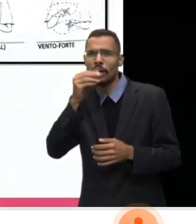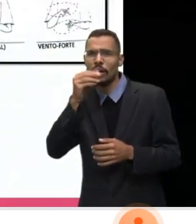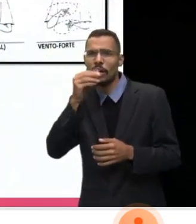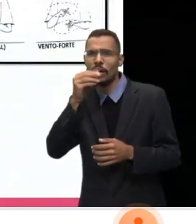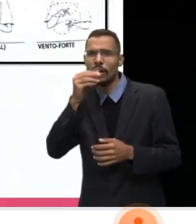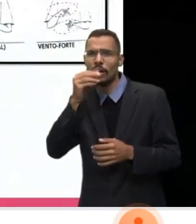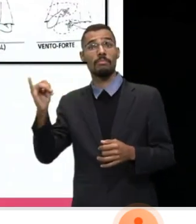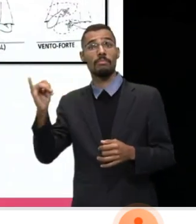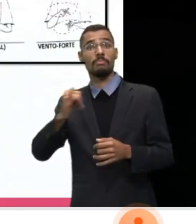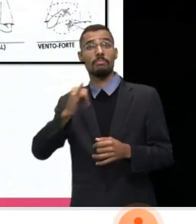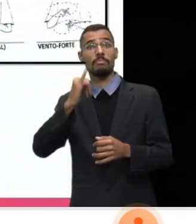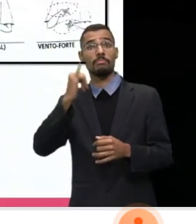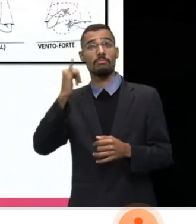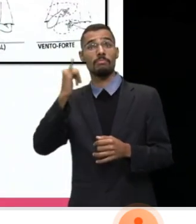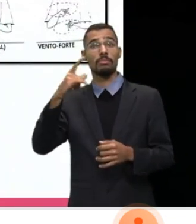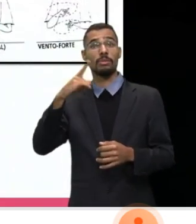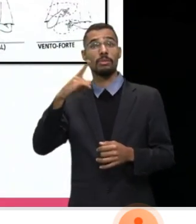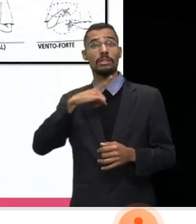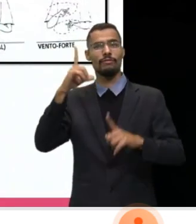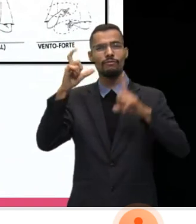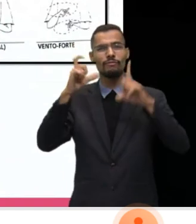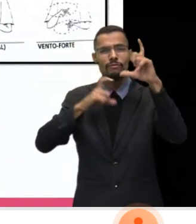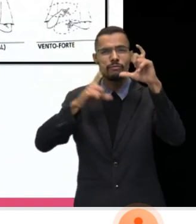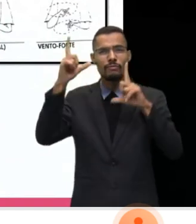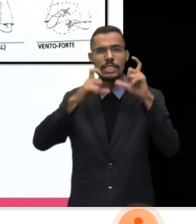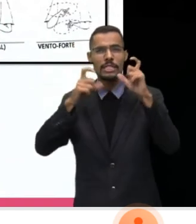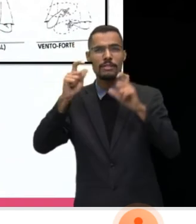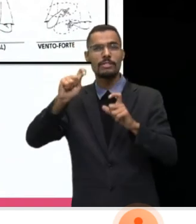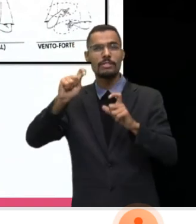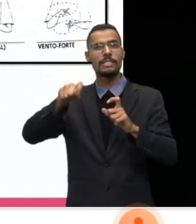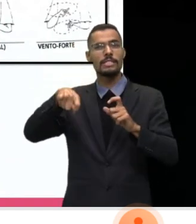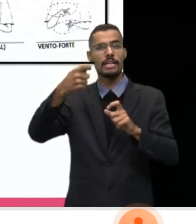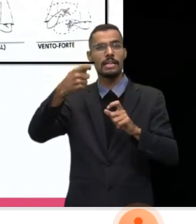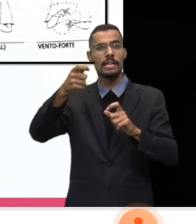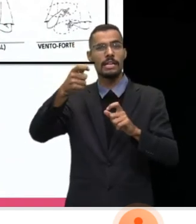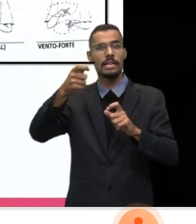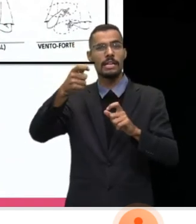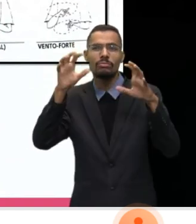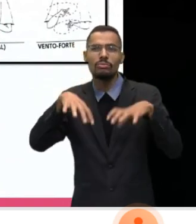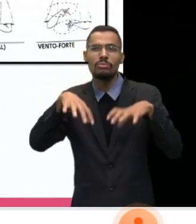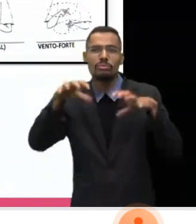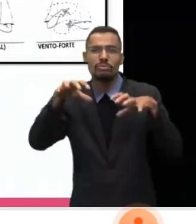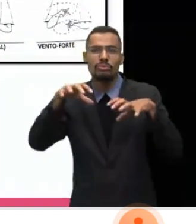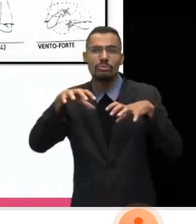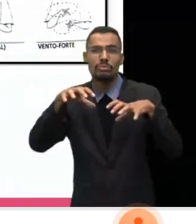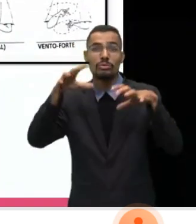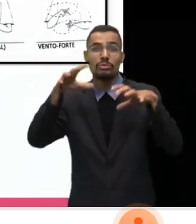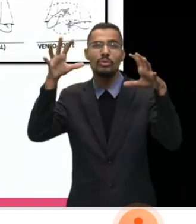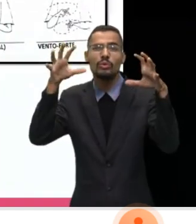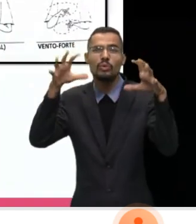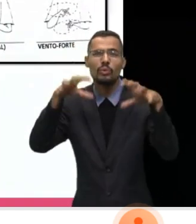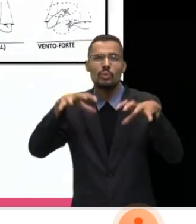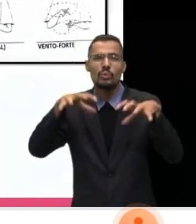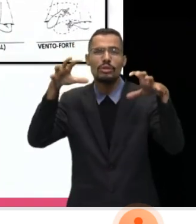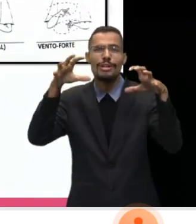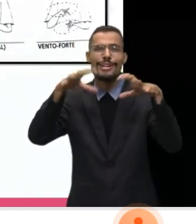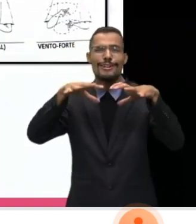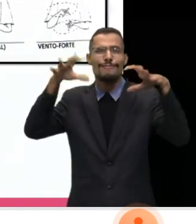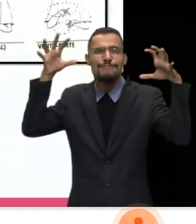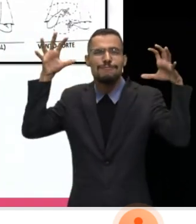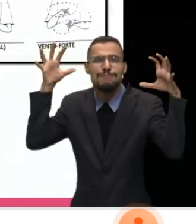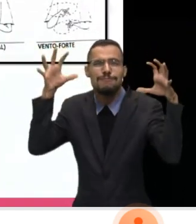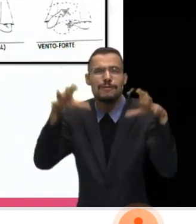acréscimo dos sinais também. Então, choveu pouco, choveu muito, choveu